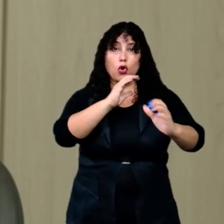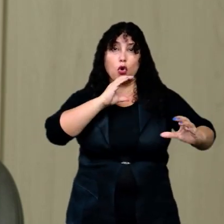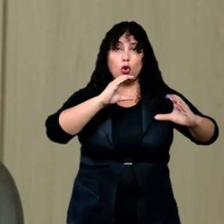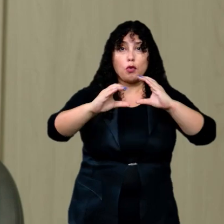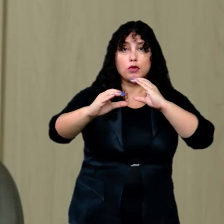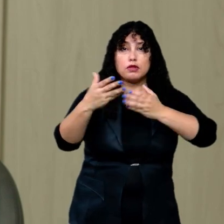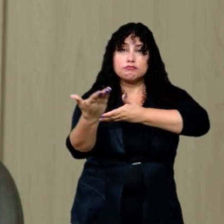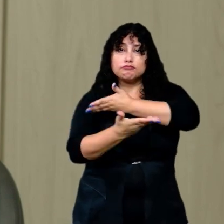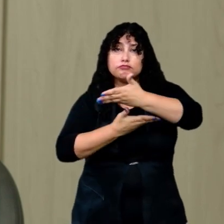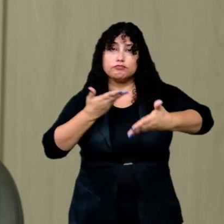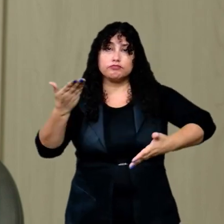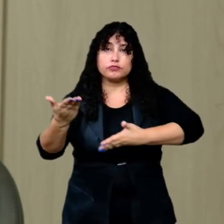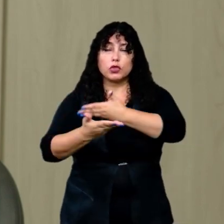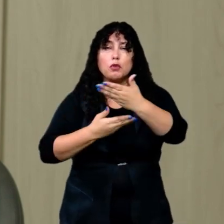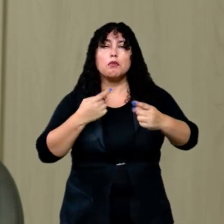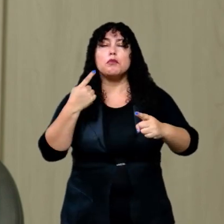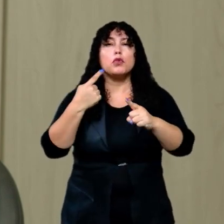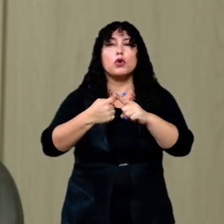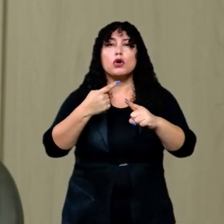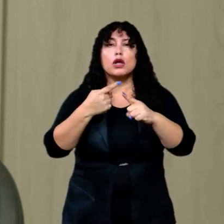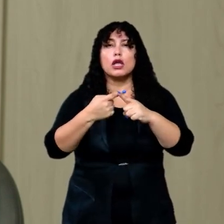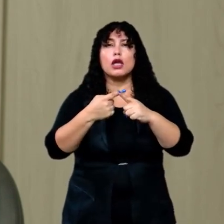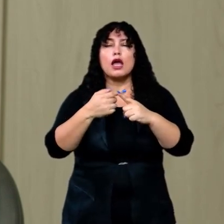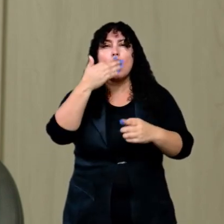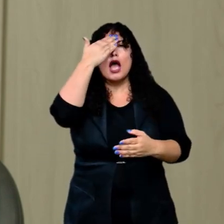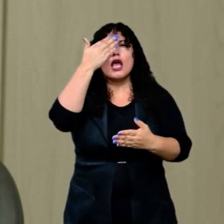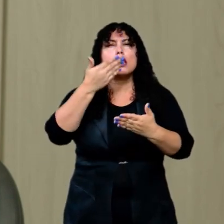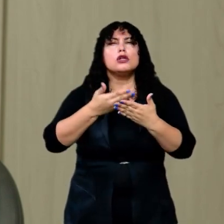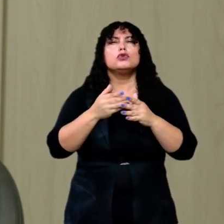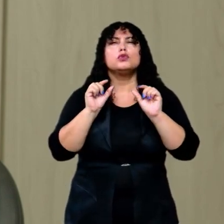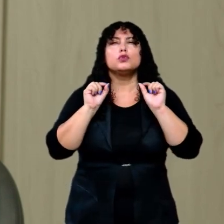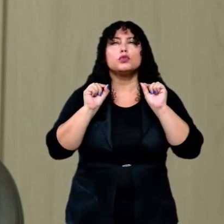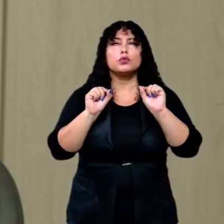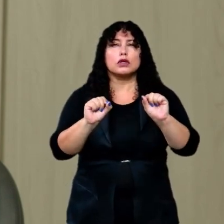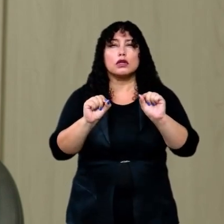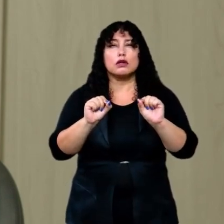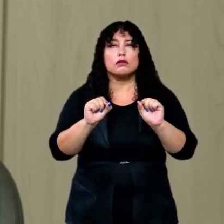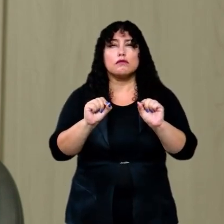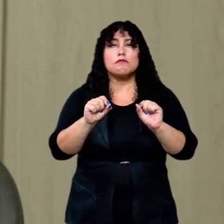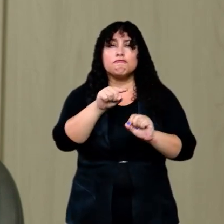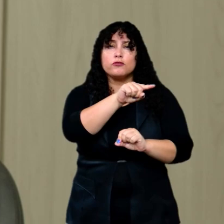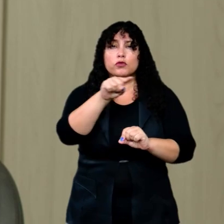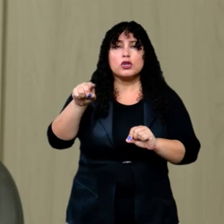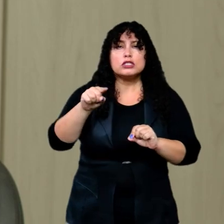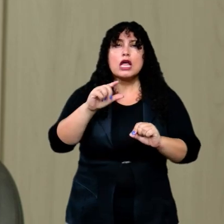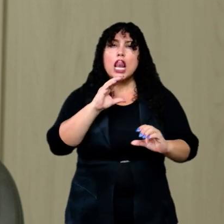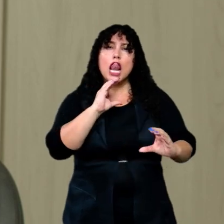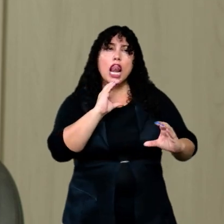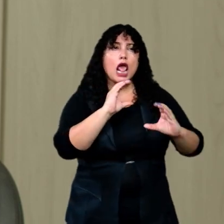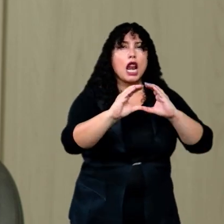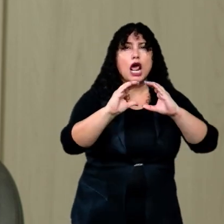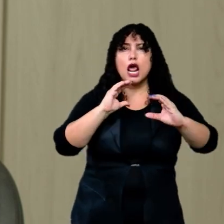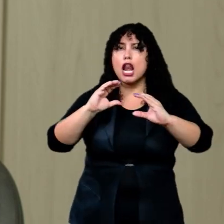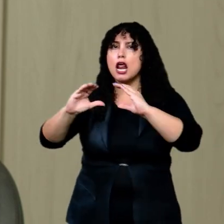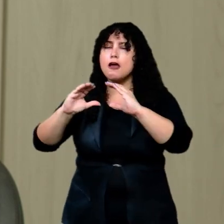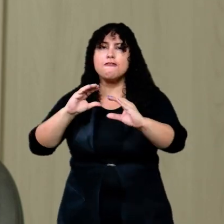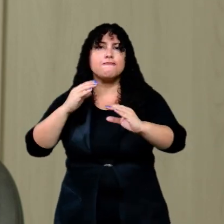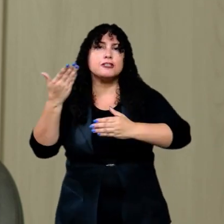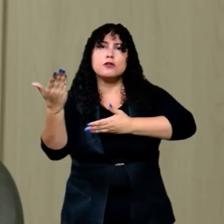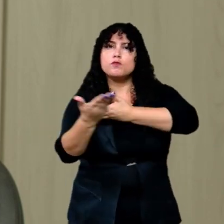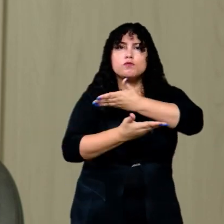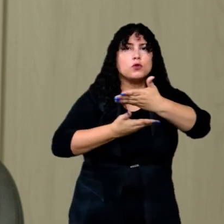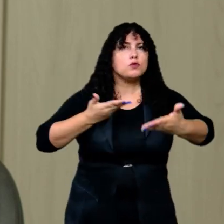comunicação e interação. Por quê? Porque acredita-se que se você não se comunica, você não